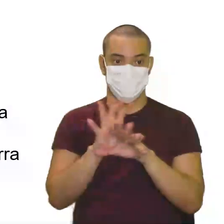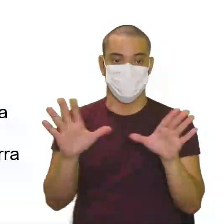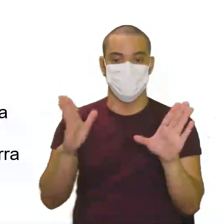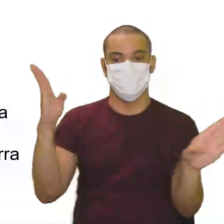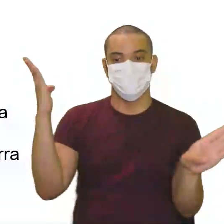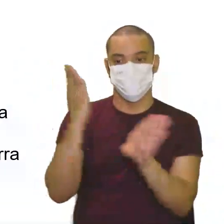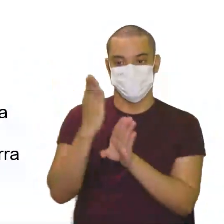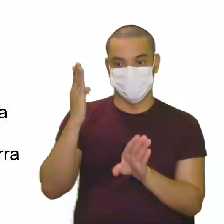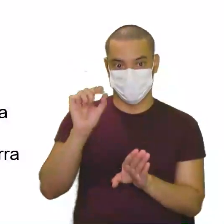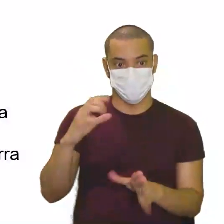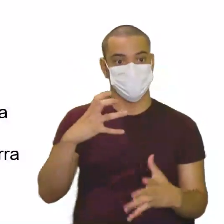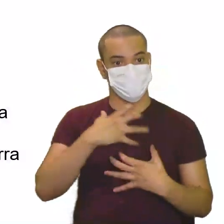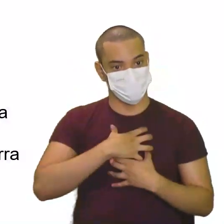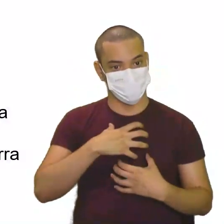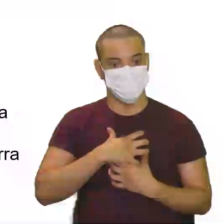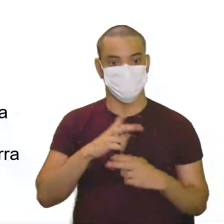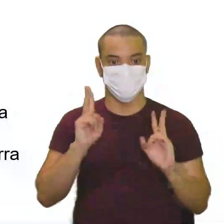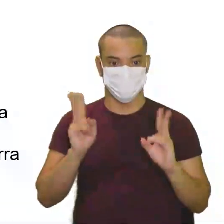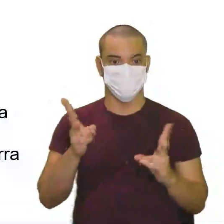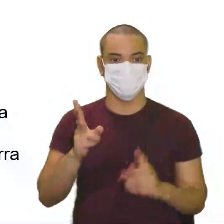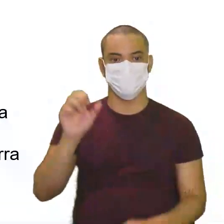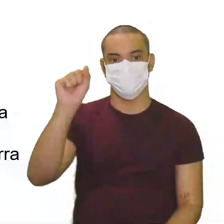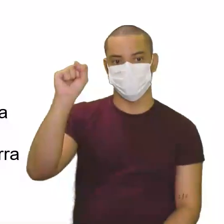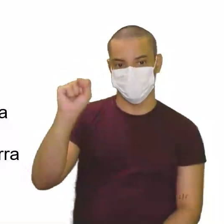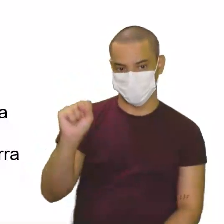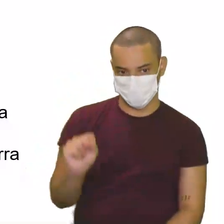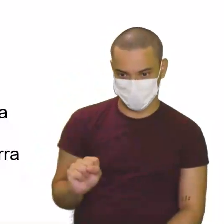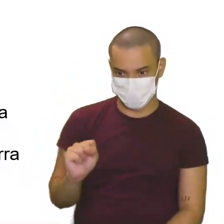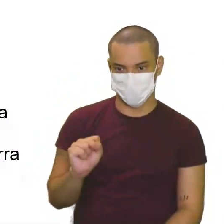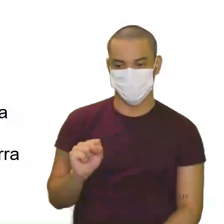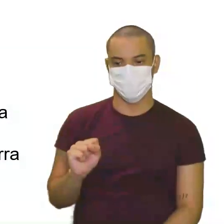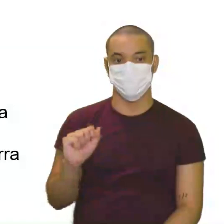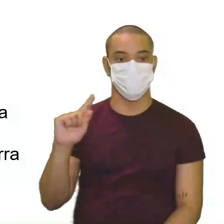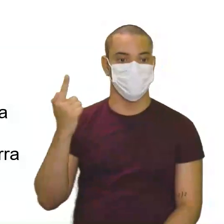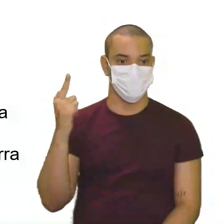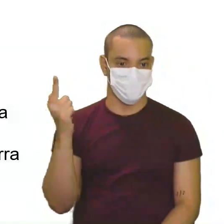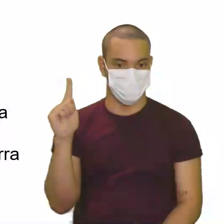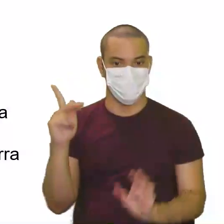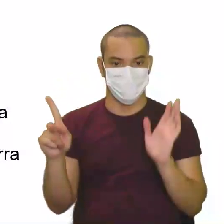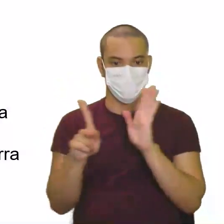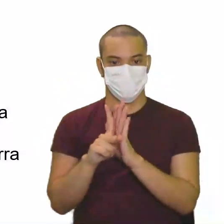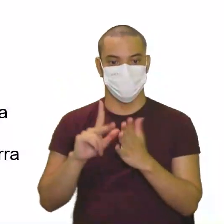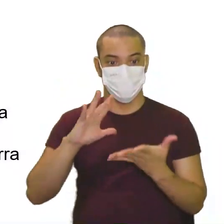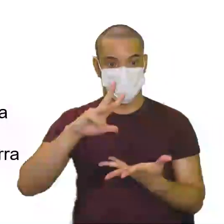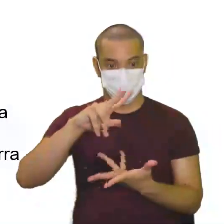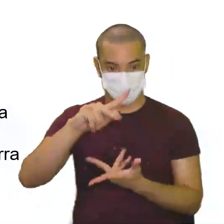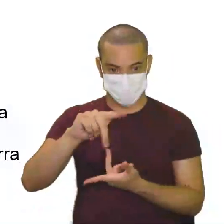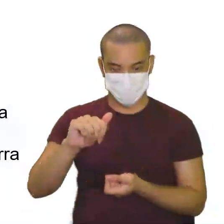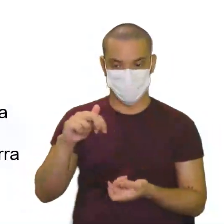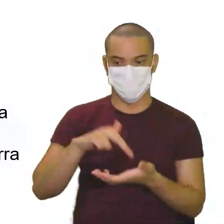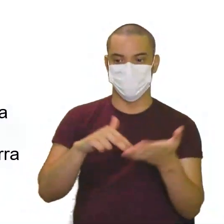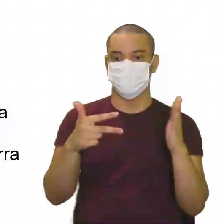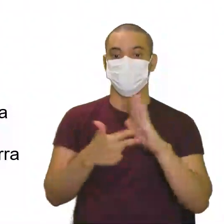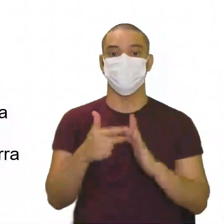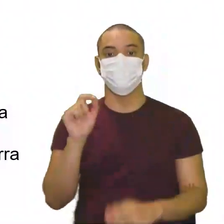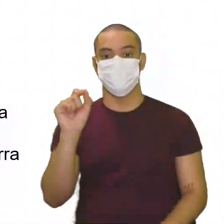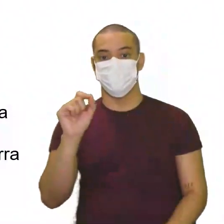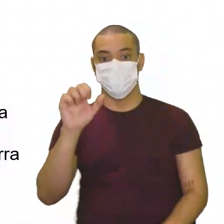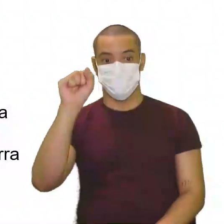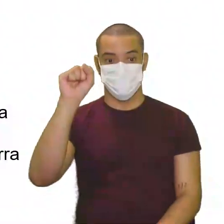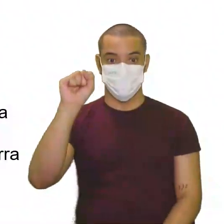por sua vez aqui ó do mesmo modo o Polo Sul geográfico da terra é um polo